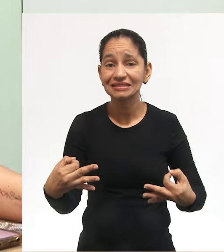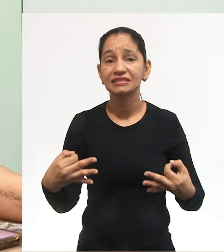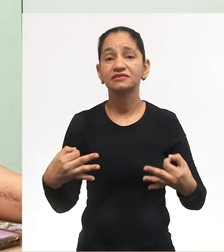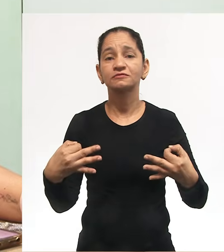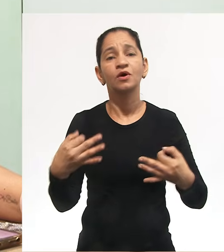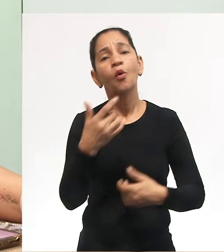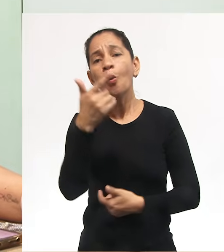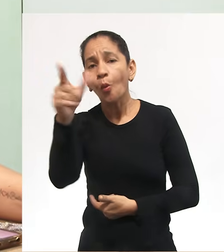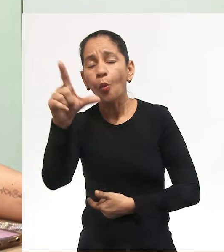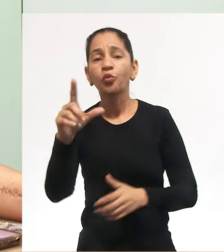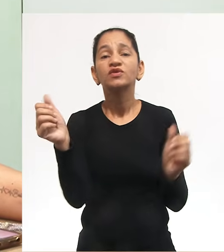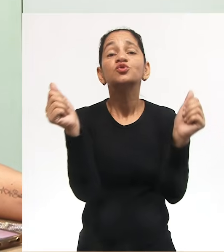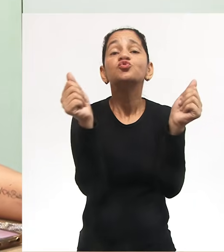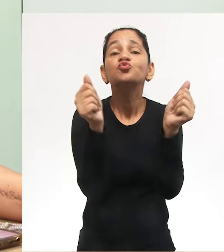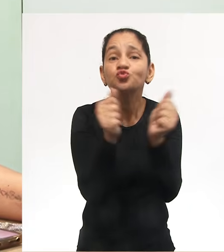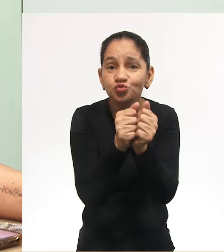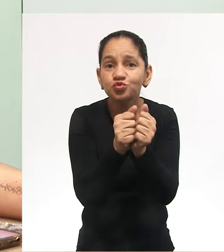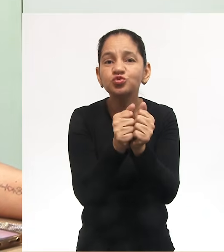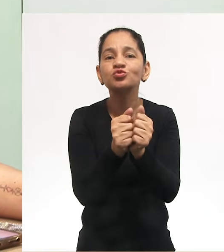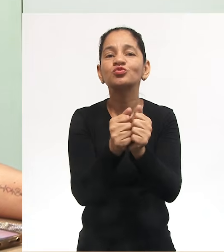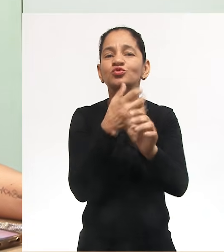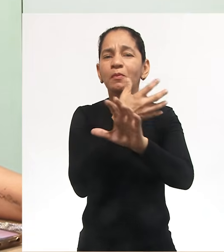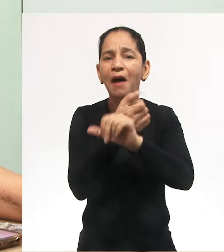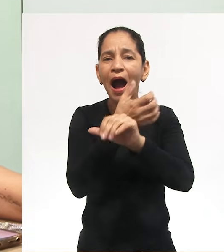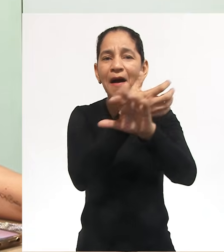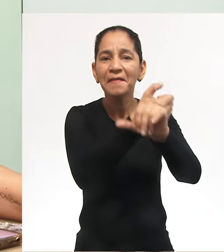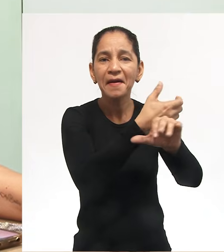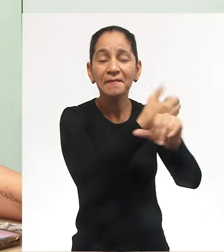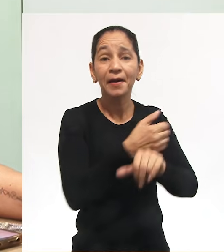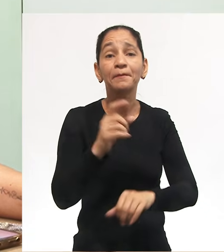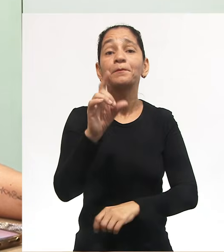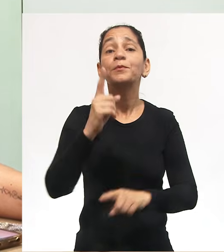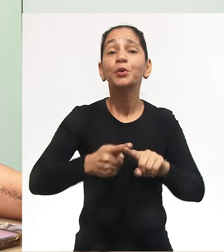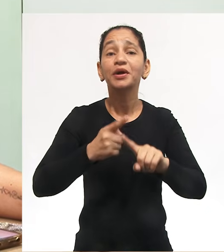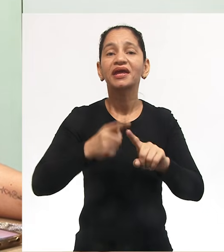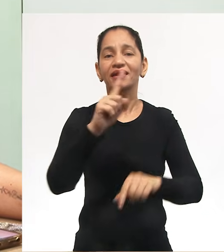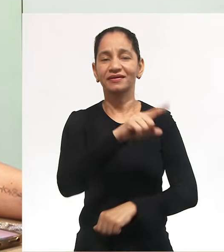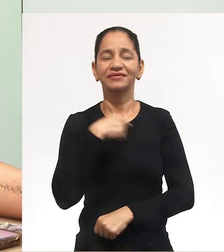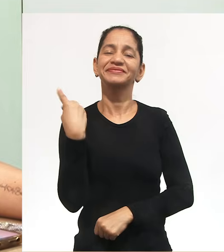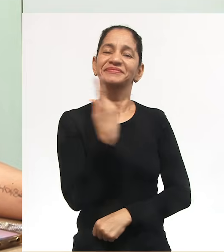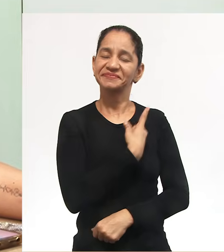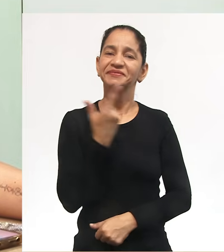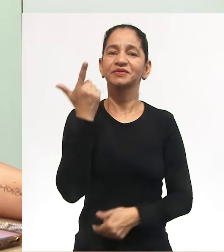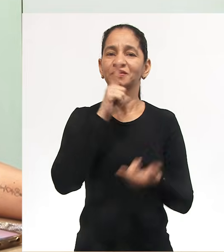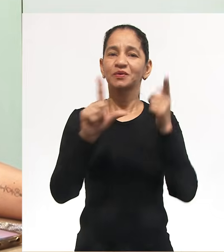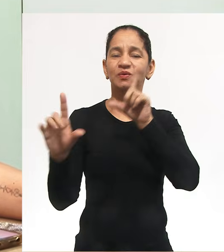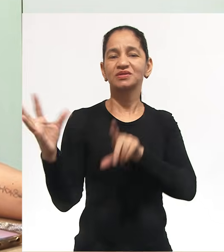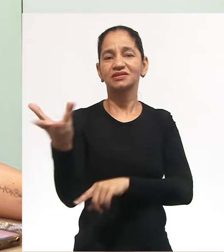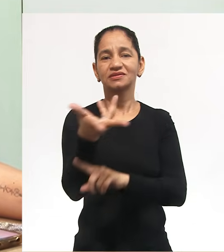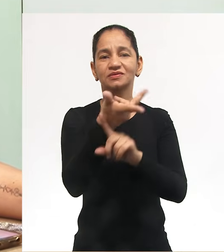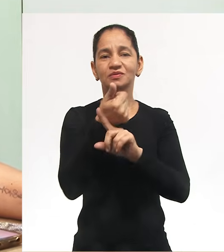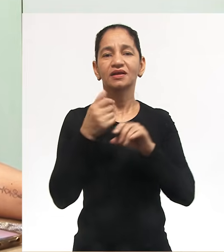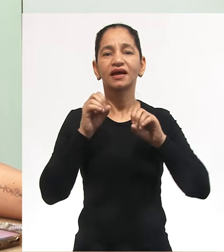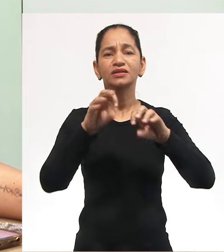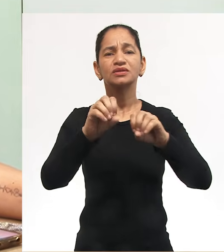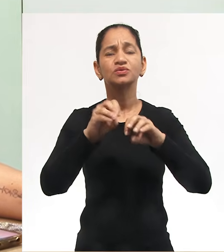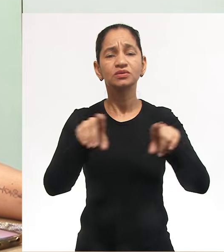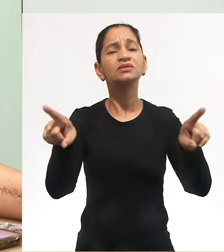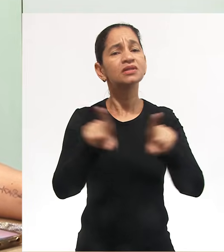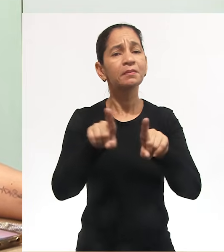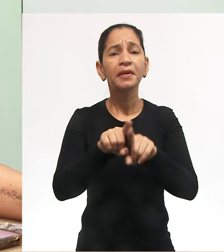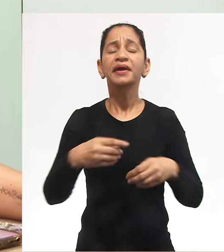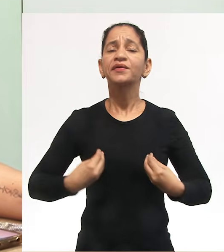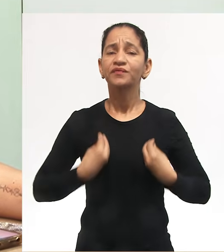melhor, né? Fazer com o outro, fazer junto, para que todos nós possamos ter mais qualidade, não